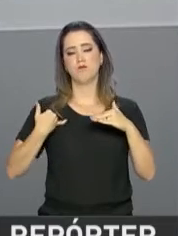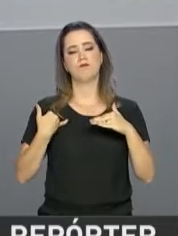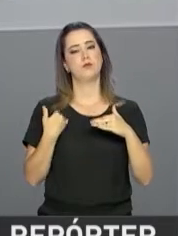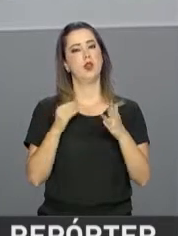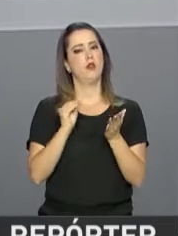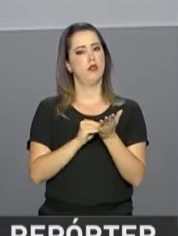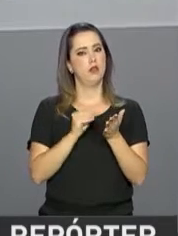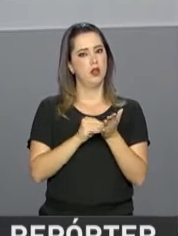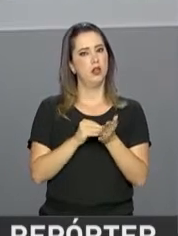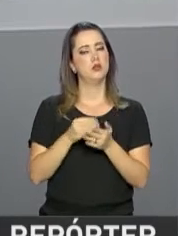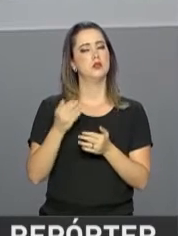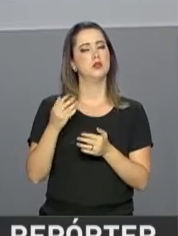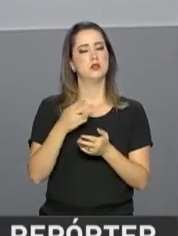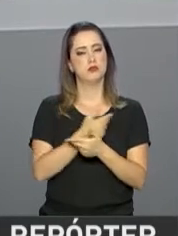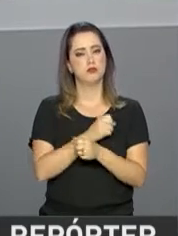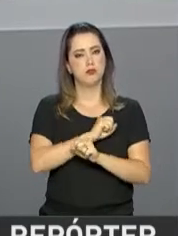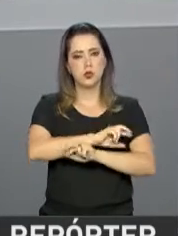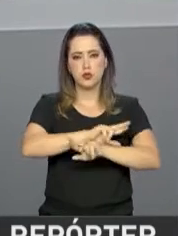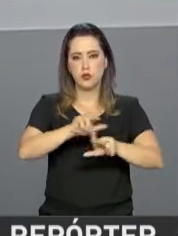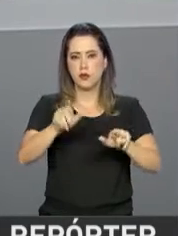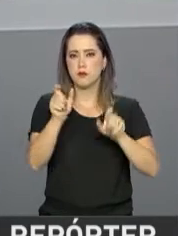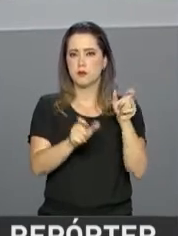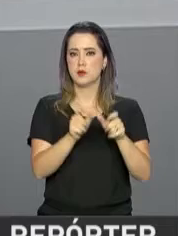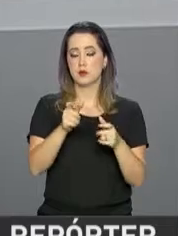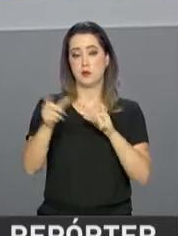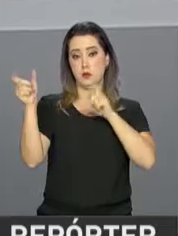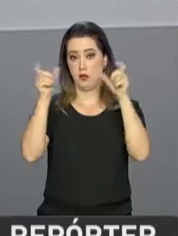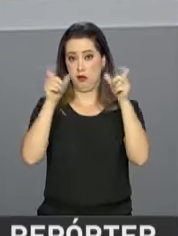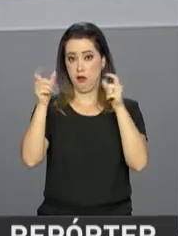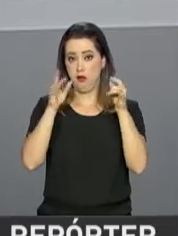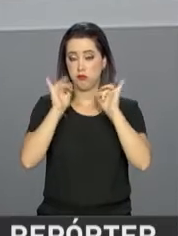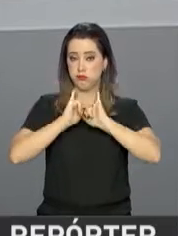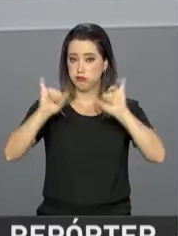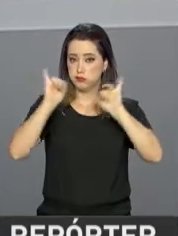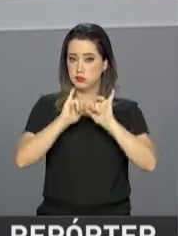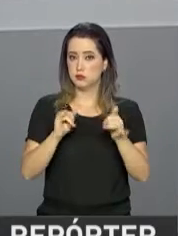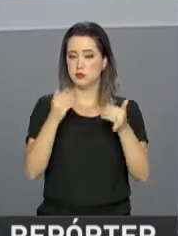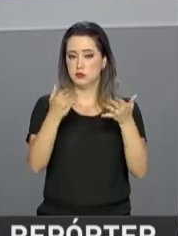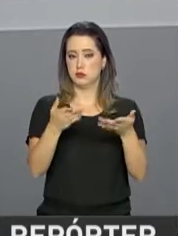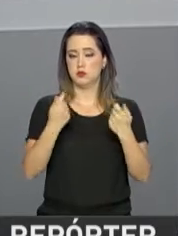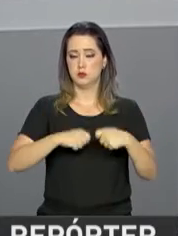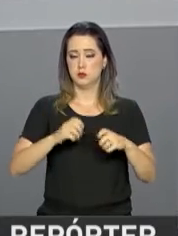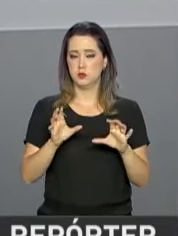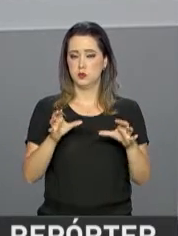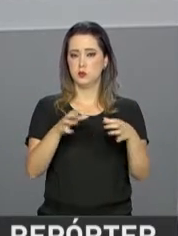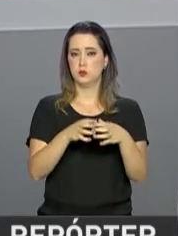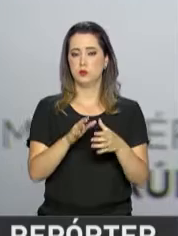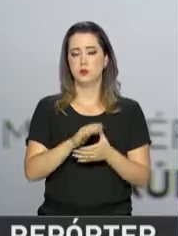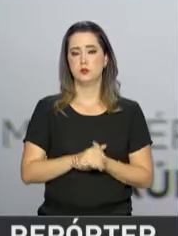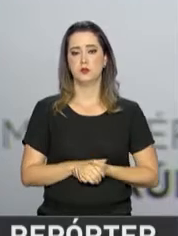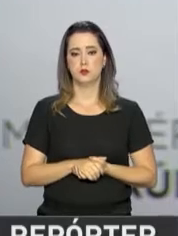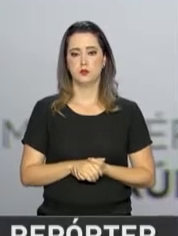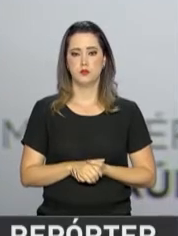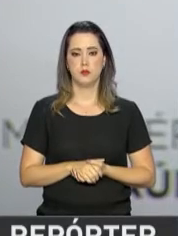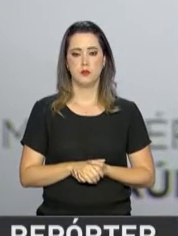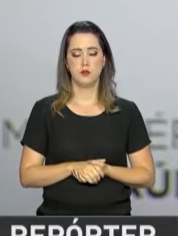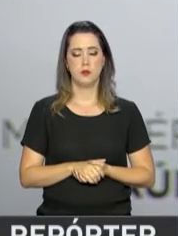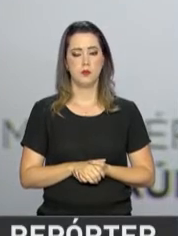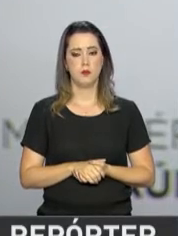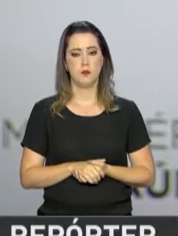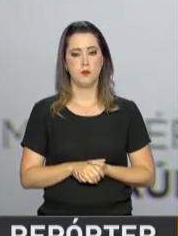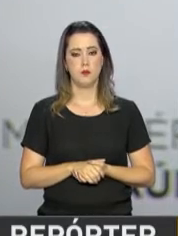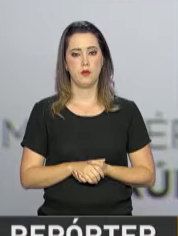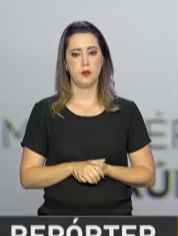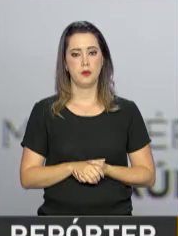60% o ministro faz um alerta sobre a necessidade da imunização desse grupo os